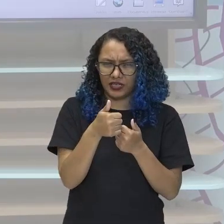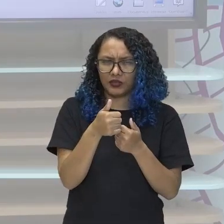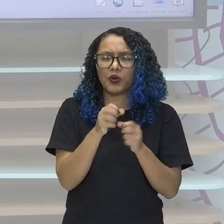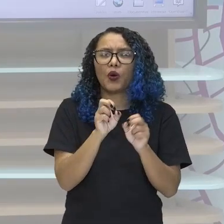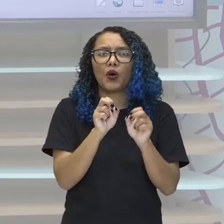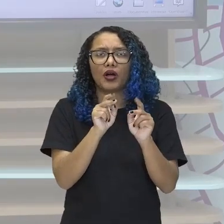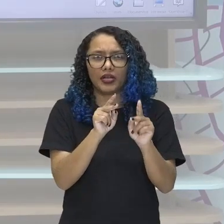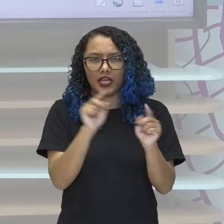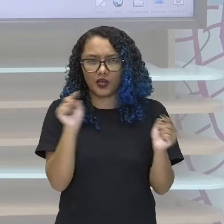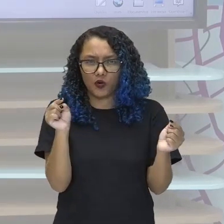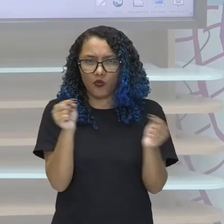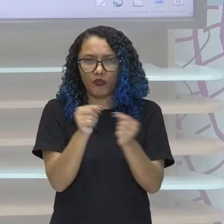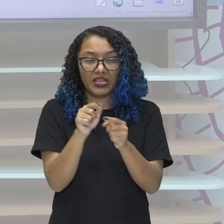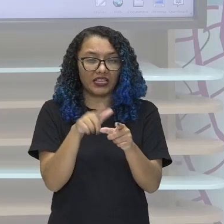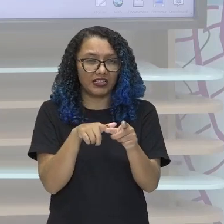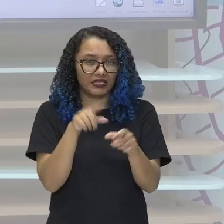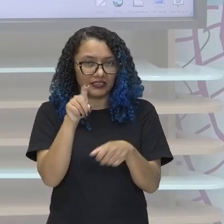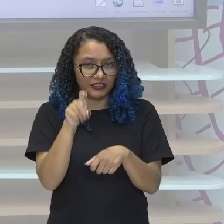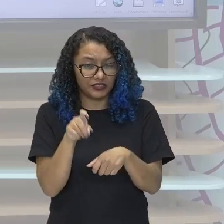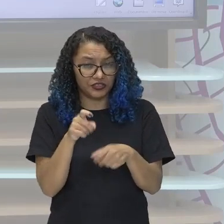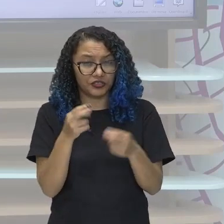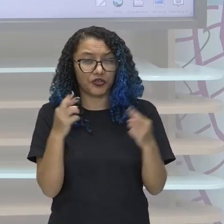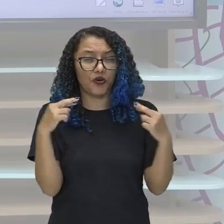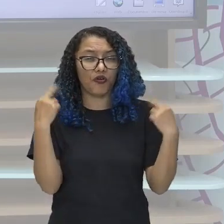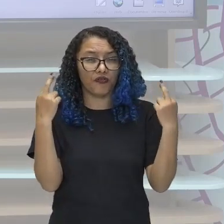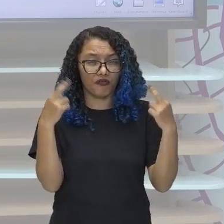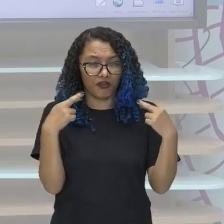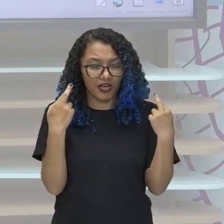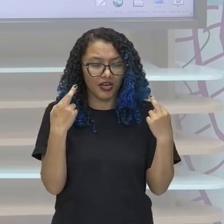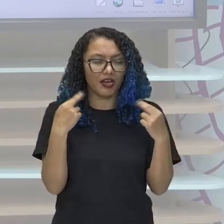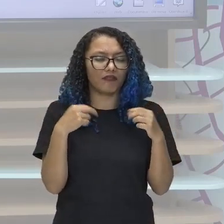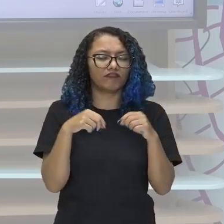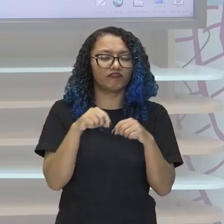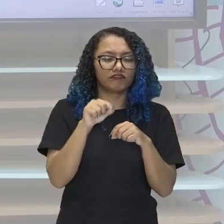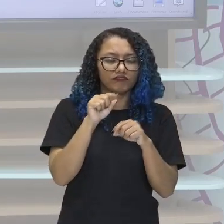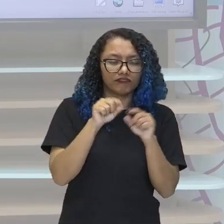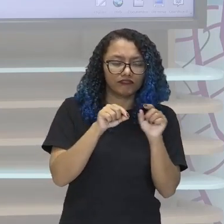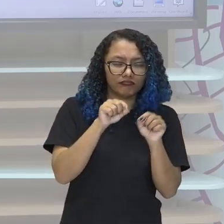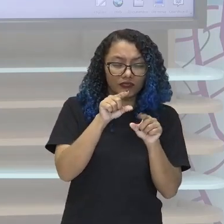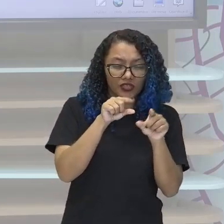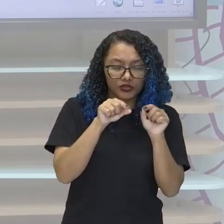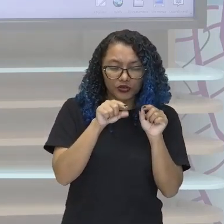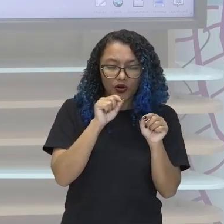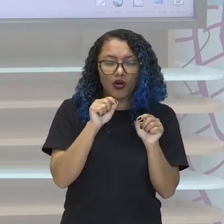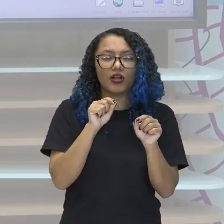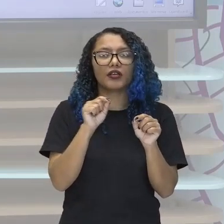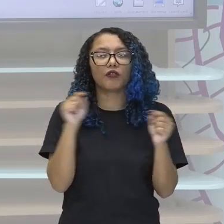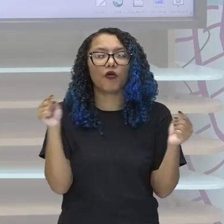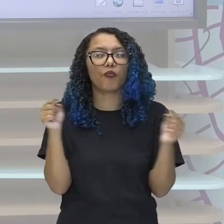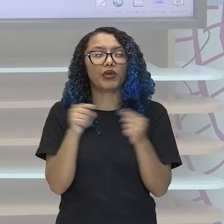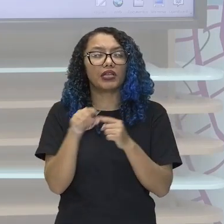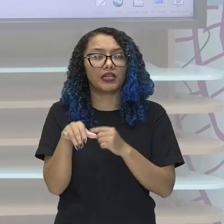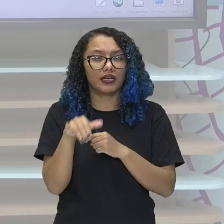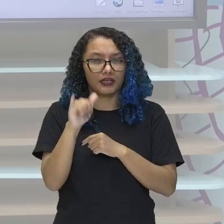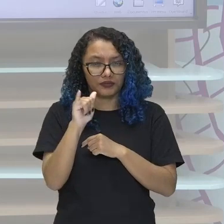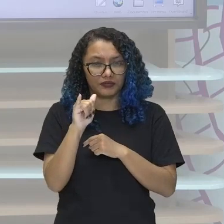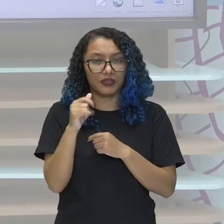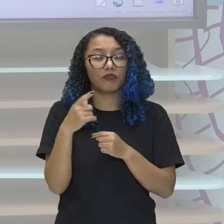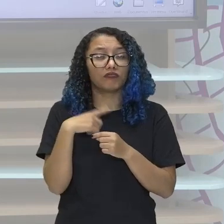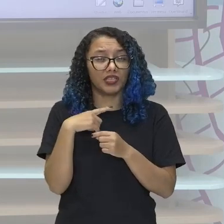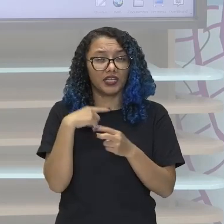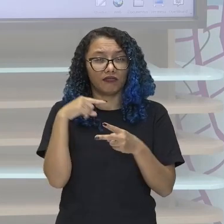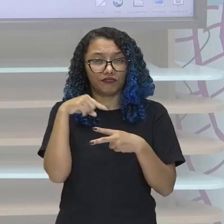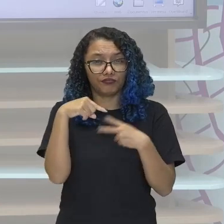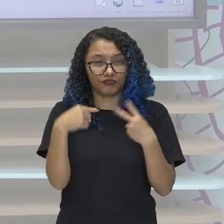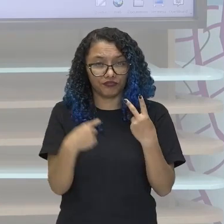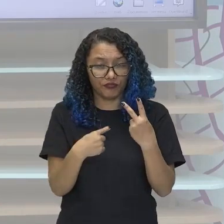de X. As ovelhas, eu peguei, chamei de Y. Ele fala que eu tenho patos e ovelhas